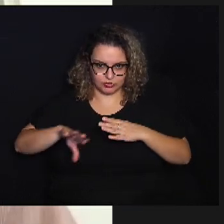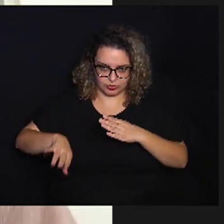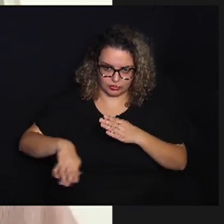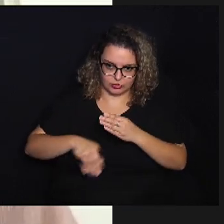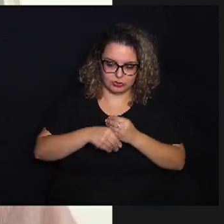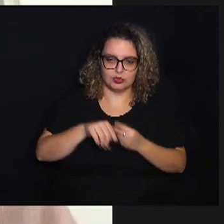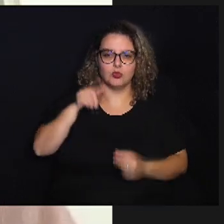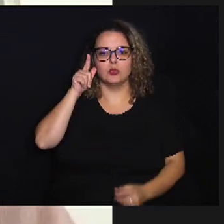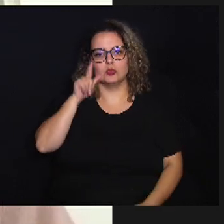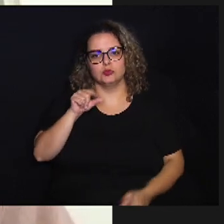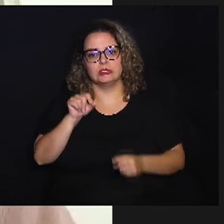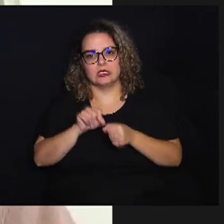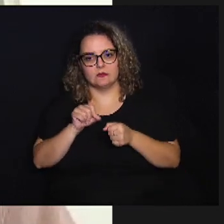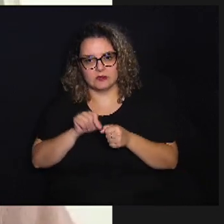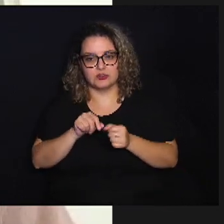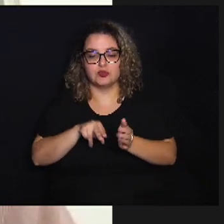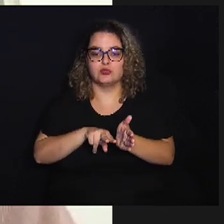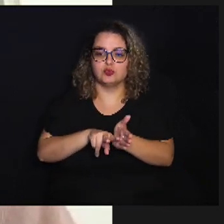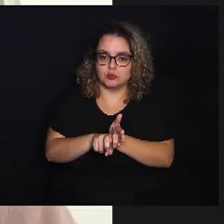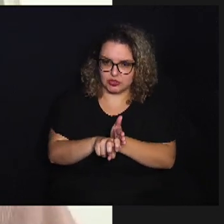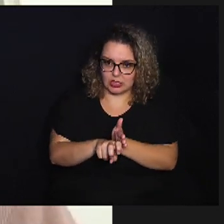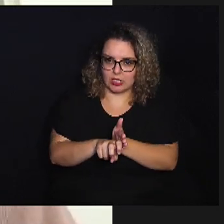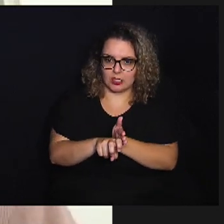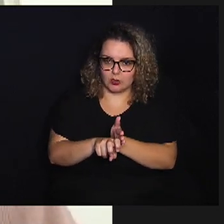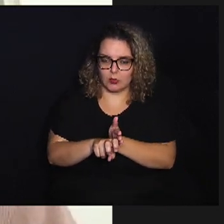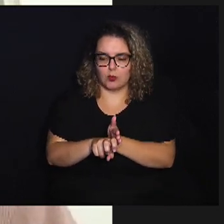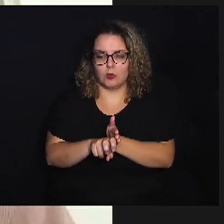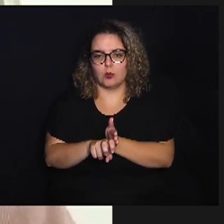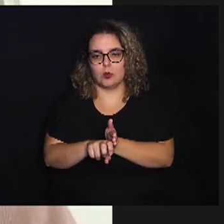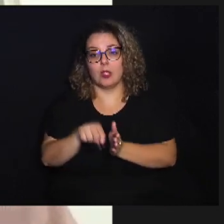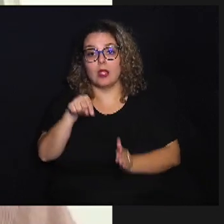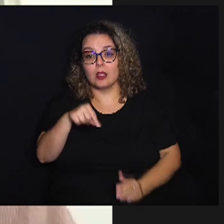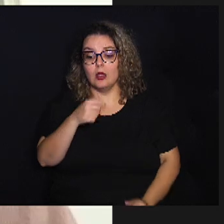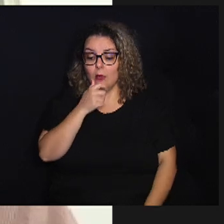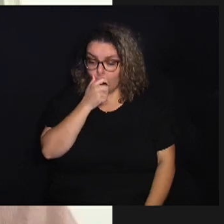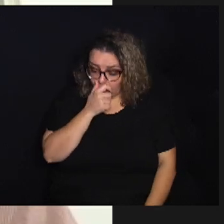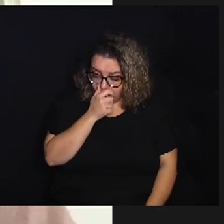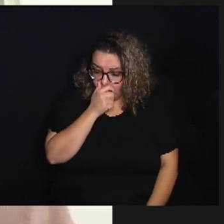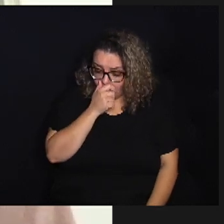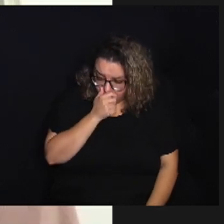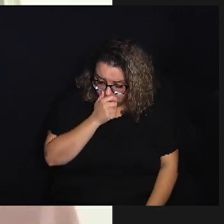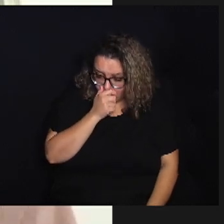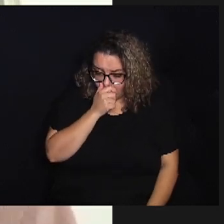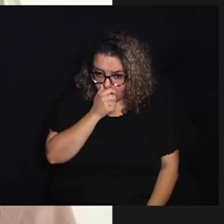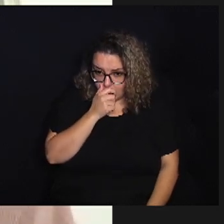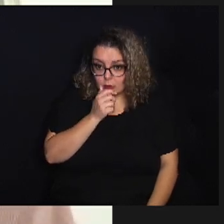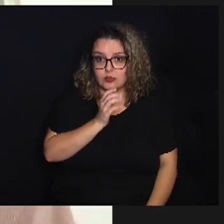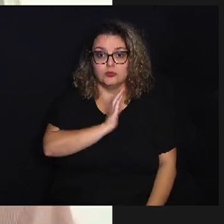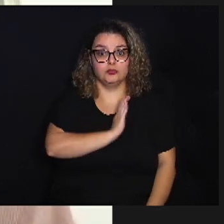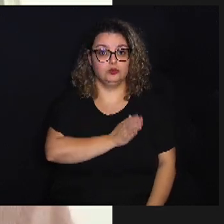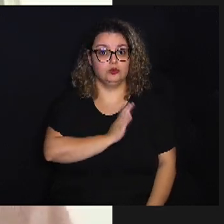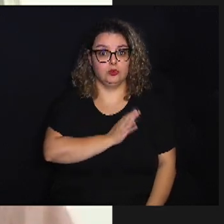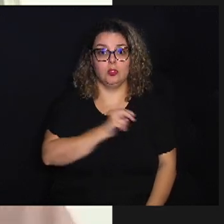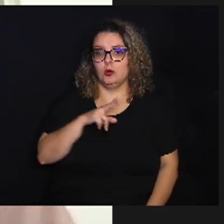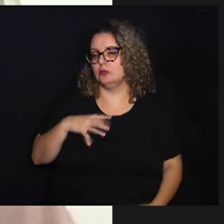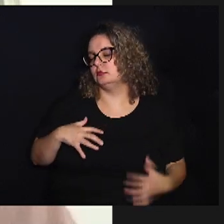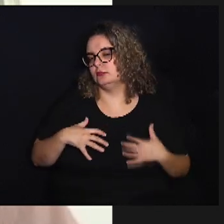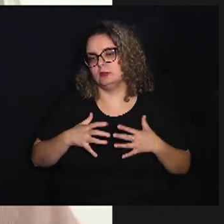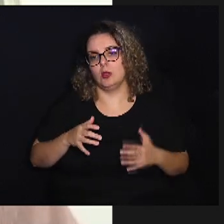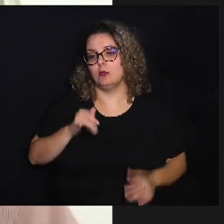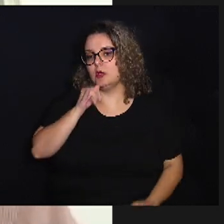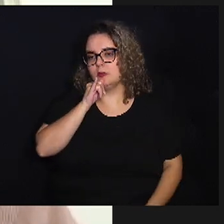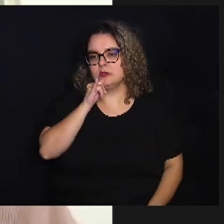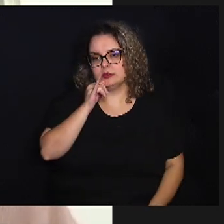gente consegue fazer um diagnóstico de que essa tosse é decorrente do coração ou do pulmão, por exemplo, fazer